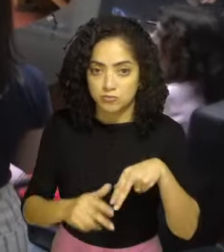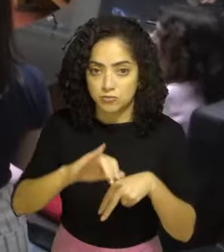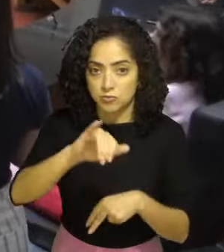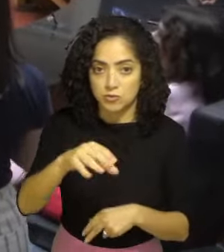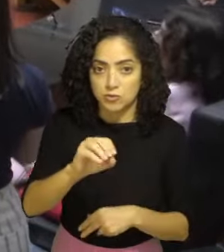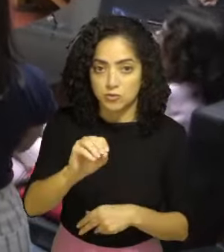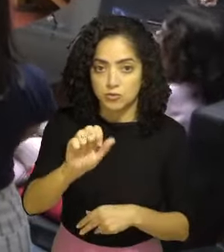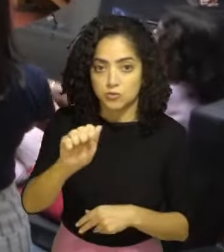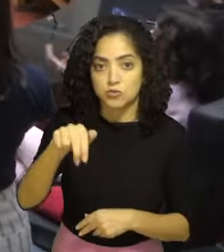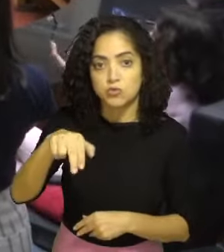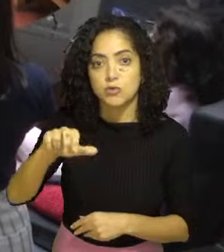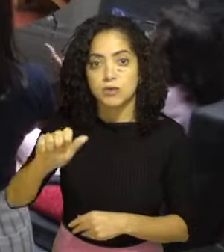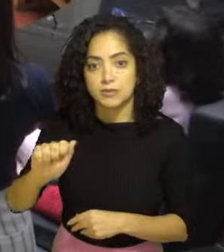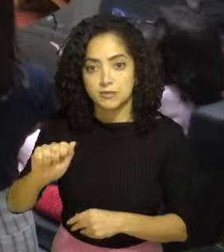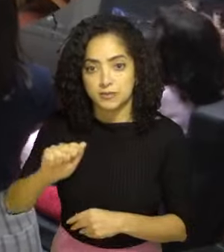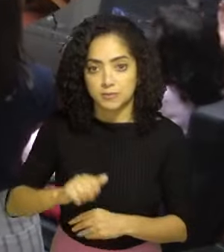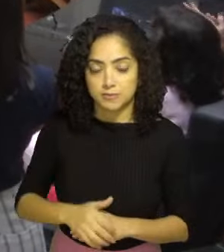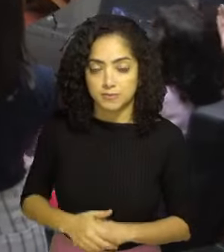Maria Pedro.